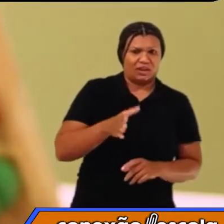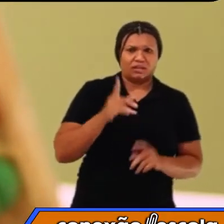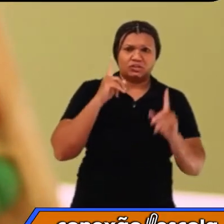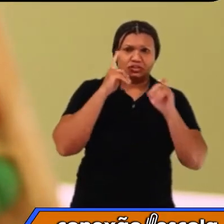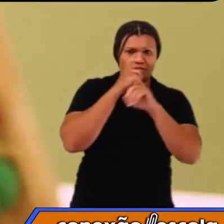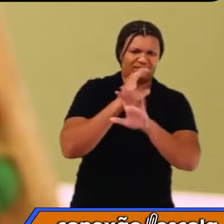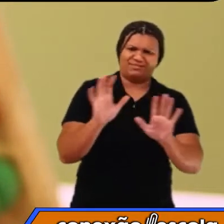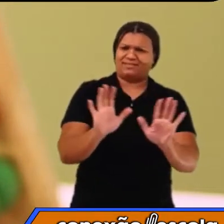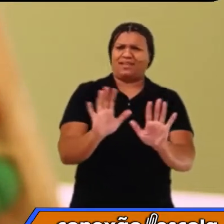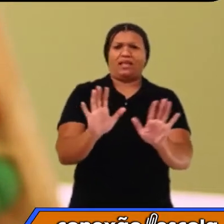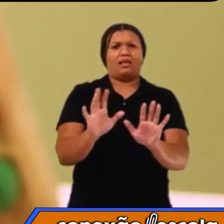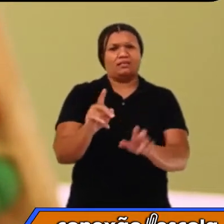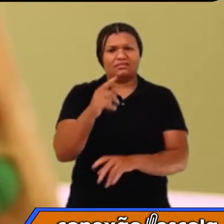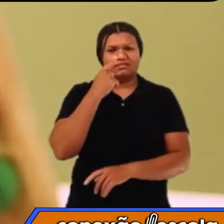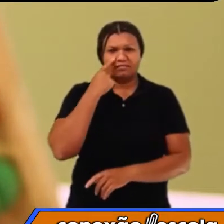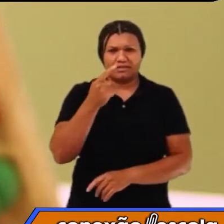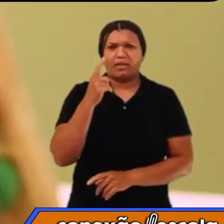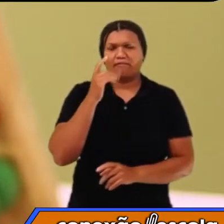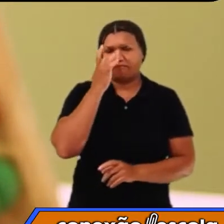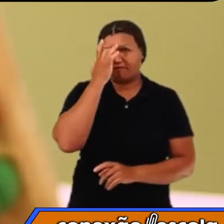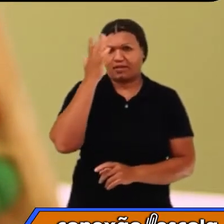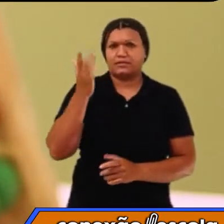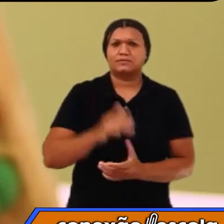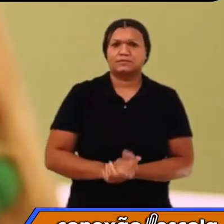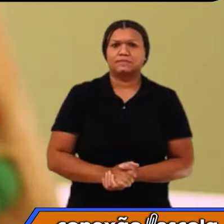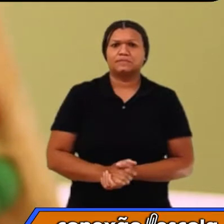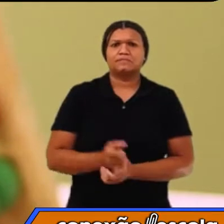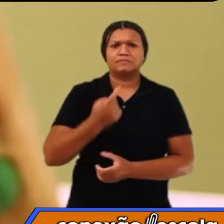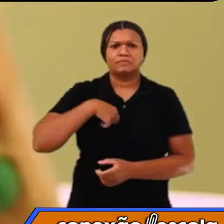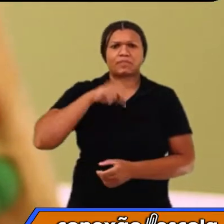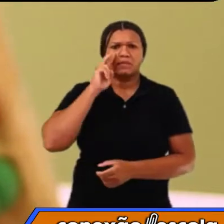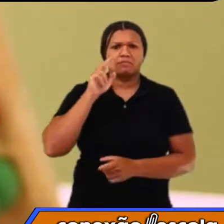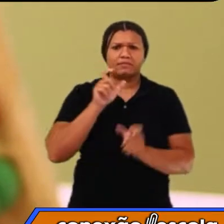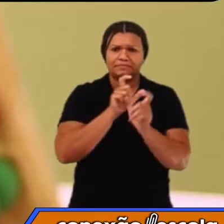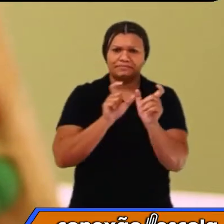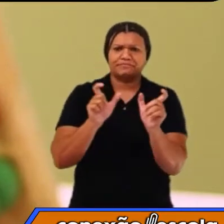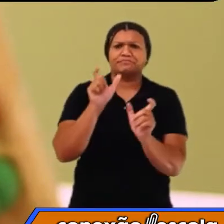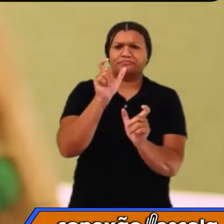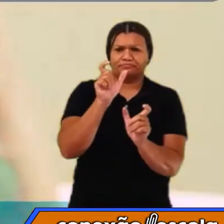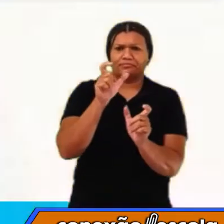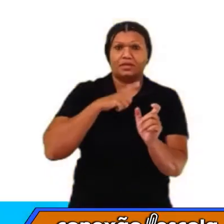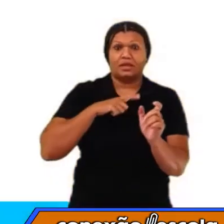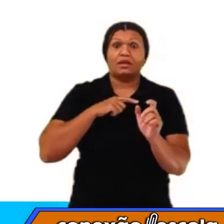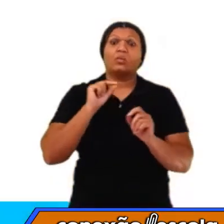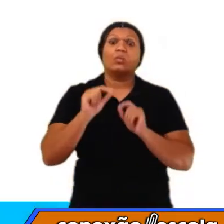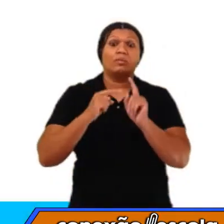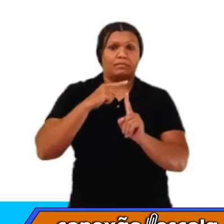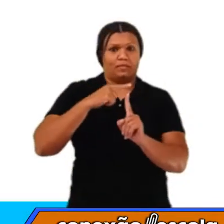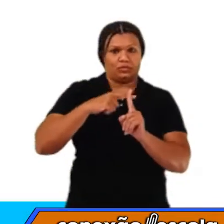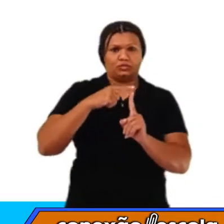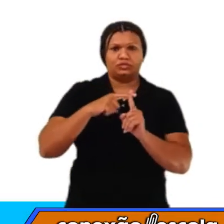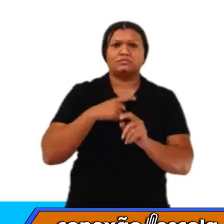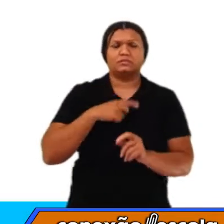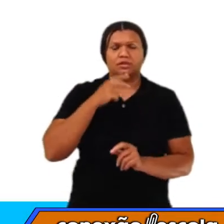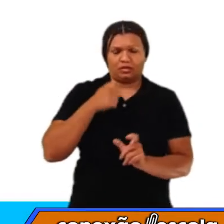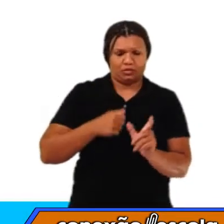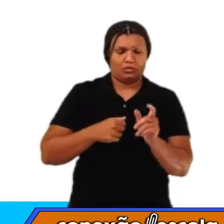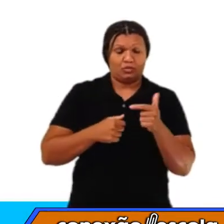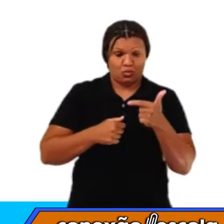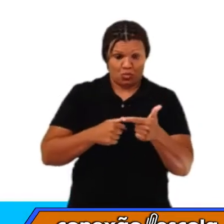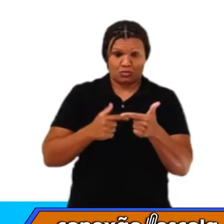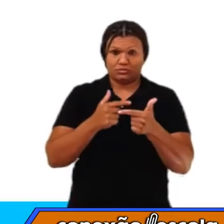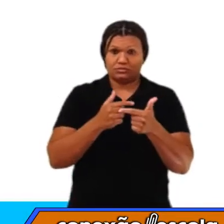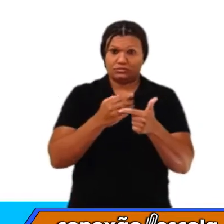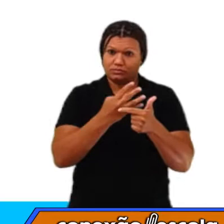ver que é fácil vamos lembrar aqui a potência com expoente aí positivo mesmo é que eu tenho 2 elevado a 4 tá